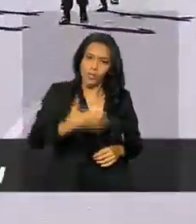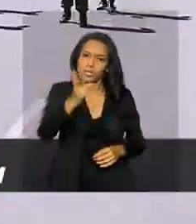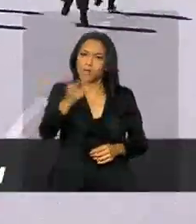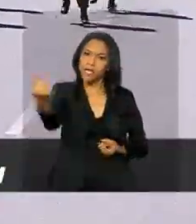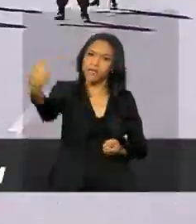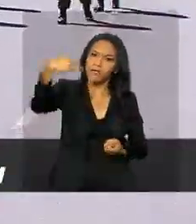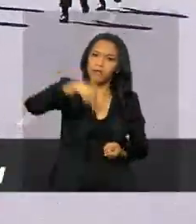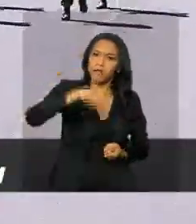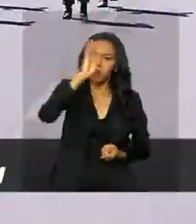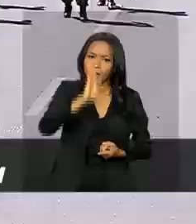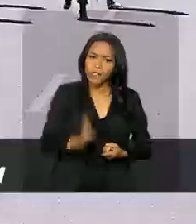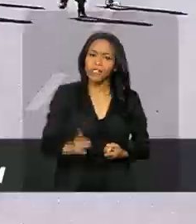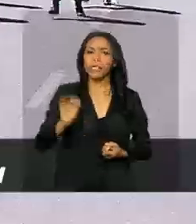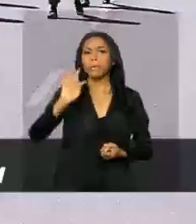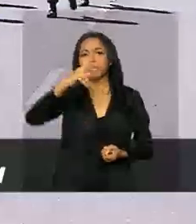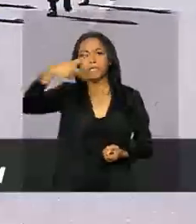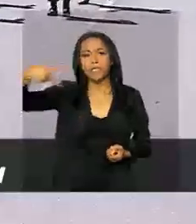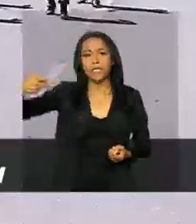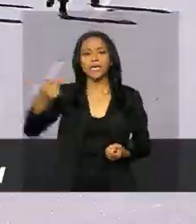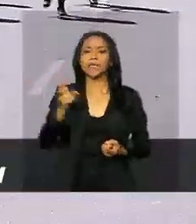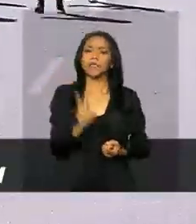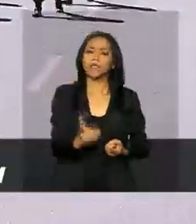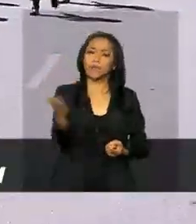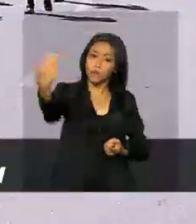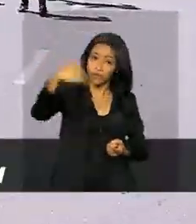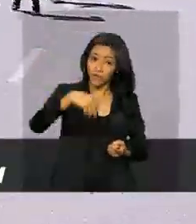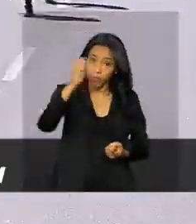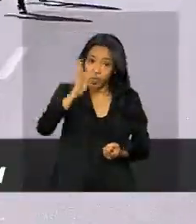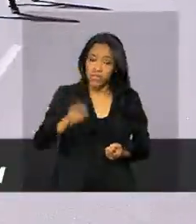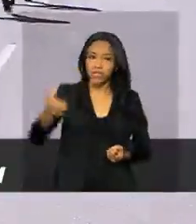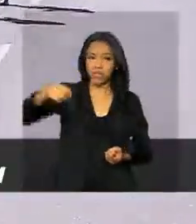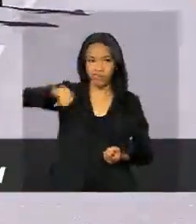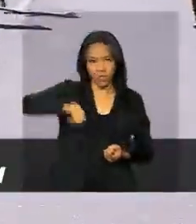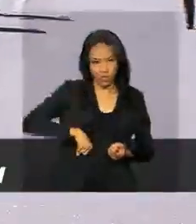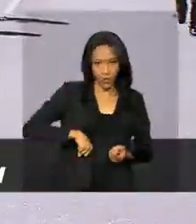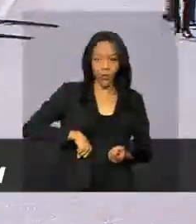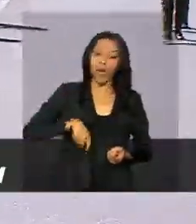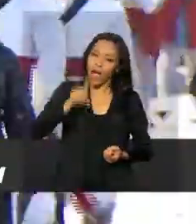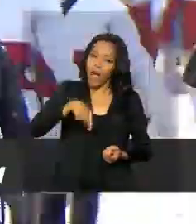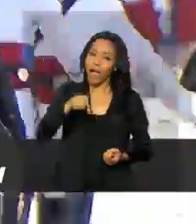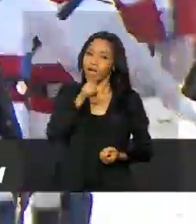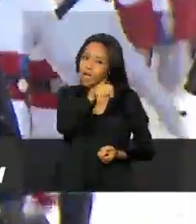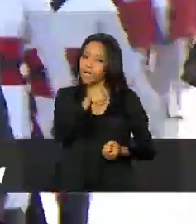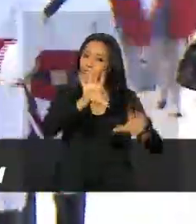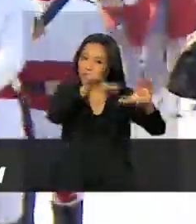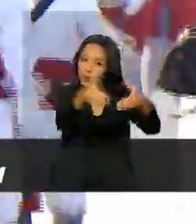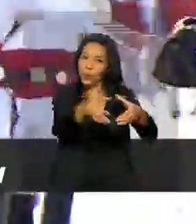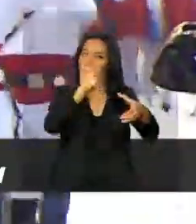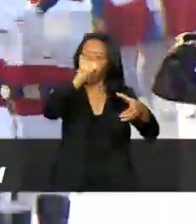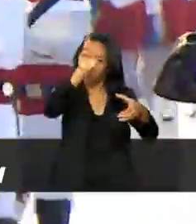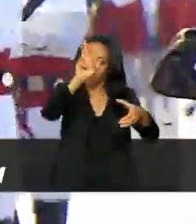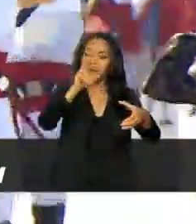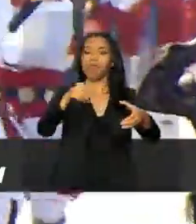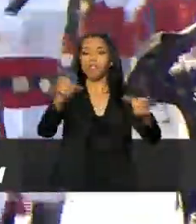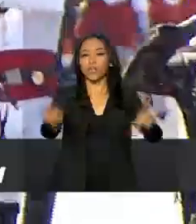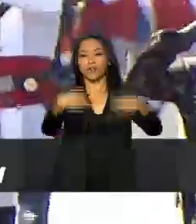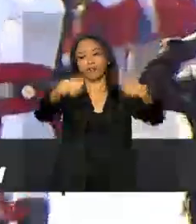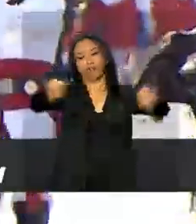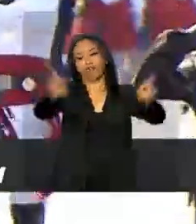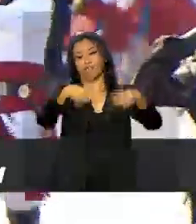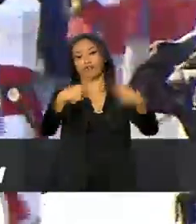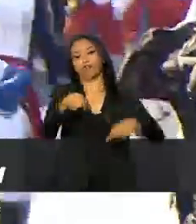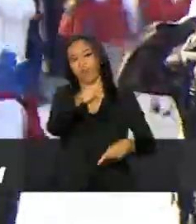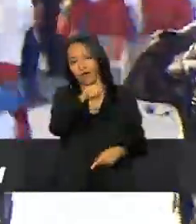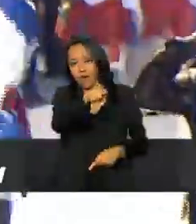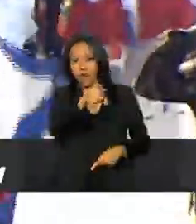participam? Exatamente, é essa banda, mais uma companhia do batalhão da Guarda Presidencial, dependendo da autoridade,